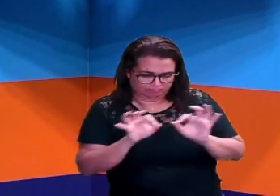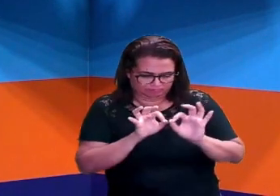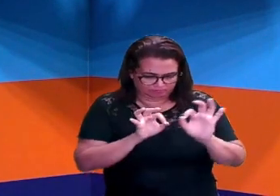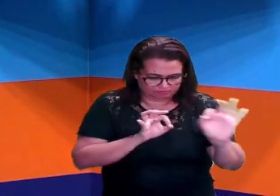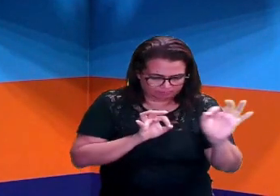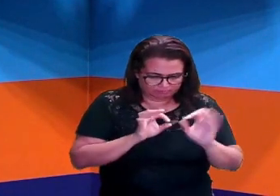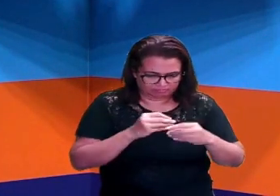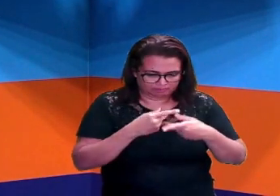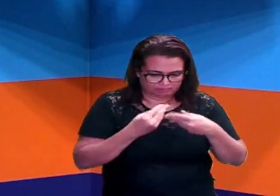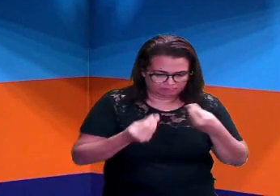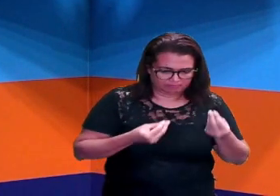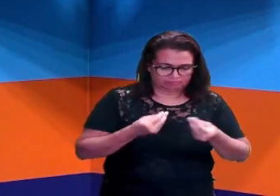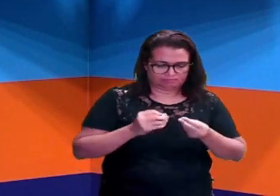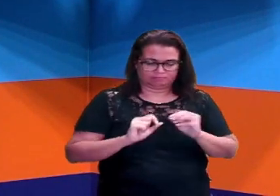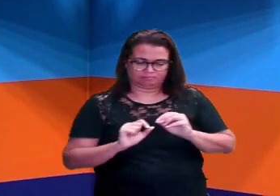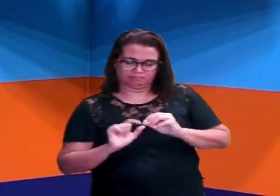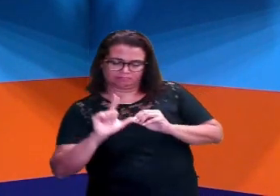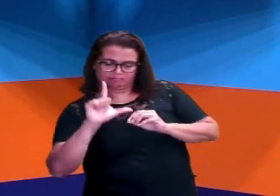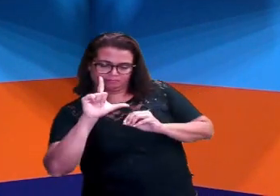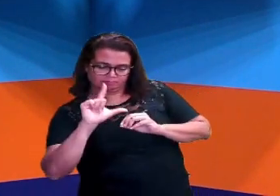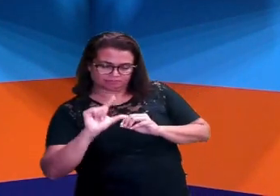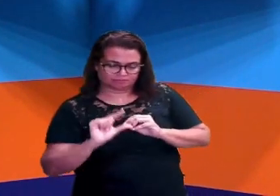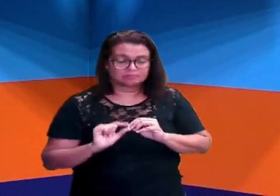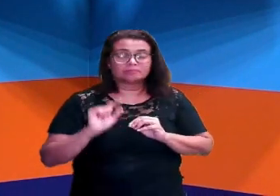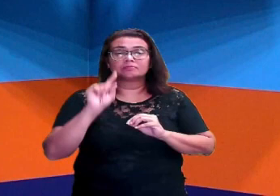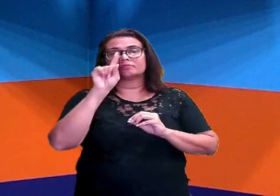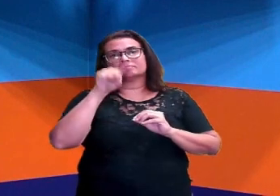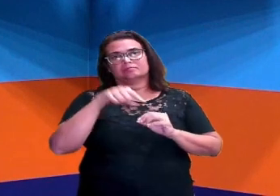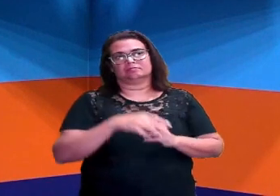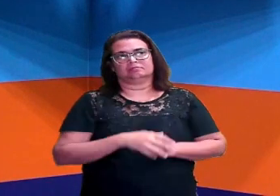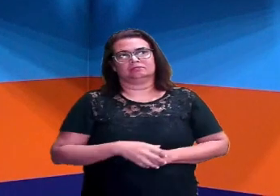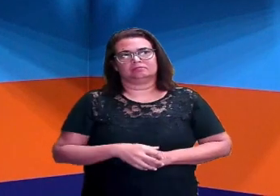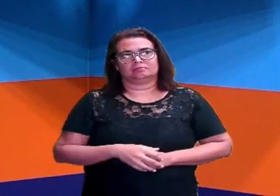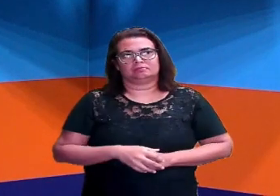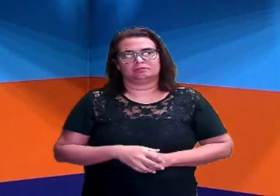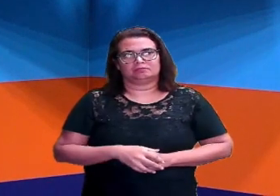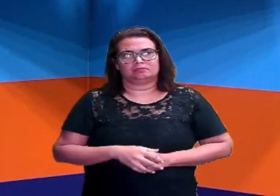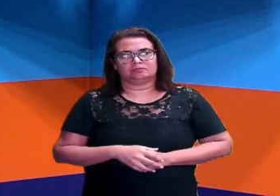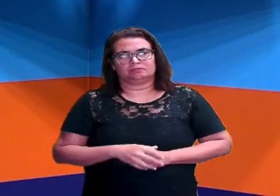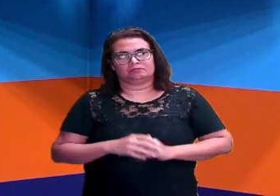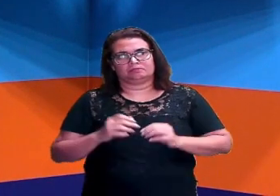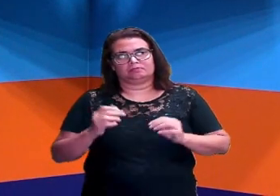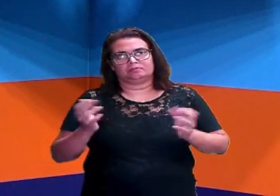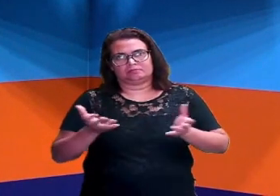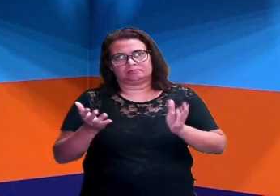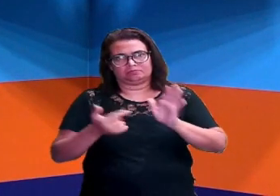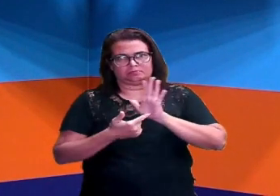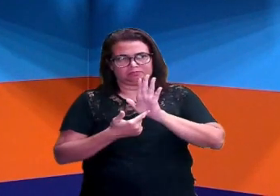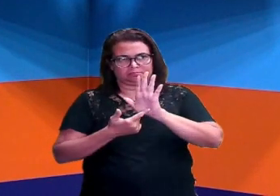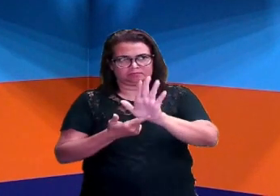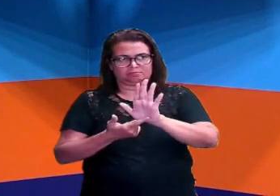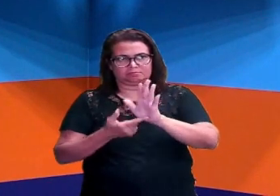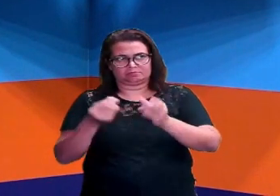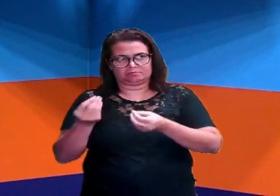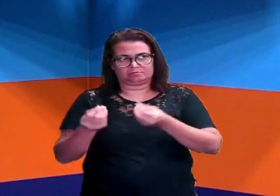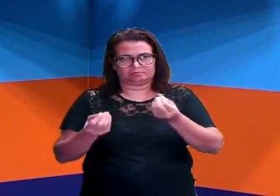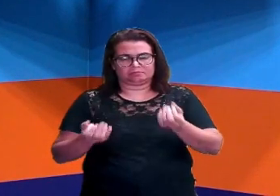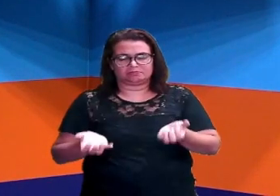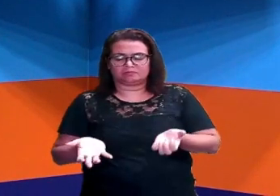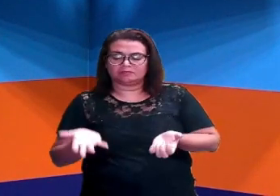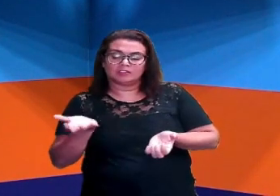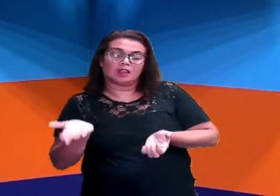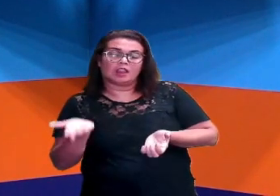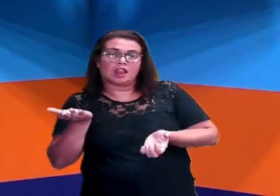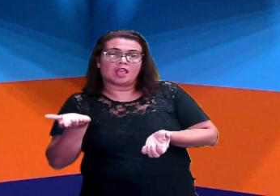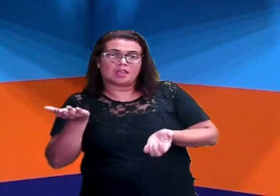e eu posso fazer previsões, que é o que a gente vai tentar fazer aqui com os objetos que eu trouxe. Alguns eu vou fazer a previsão do que é mais leve, do que é